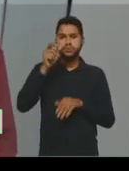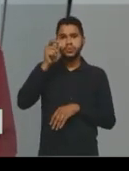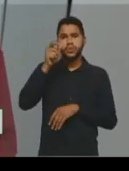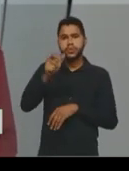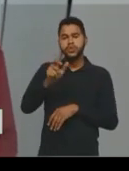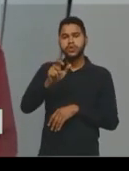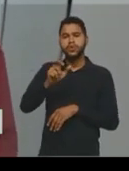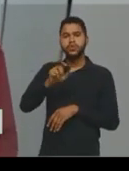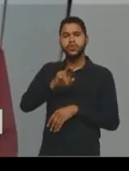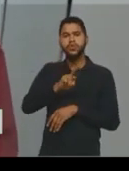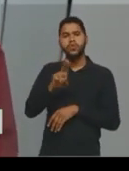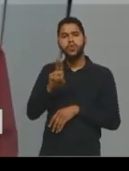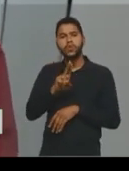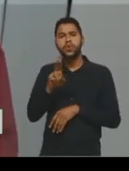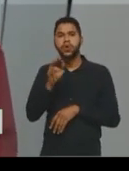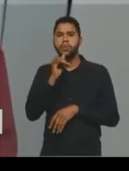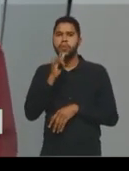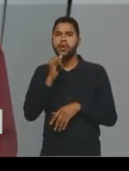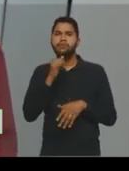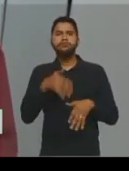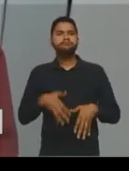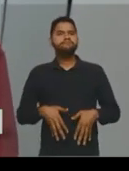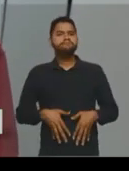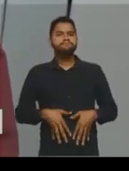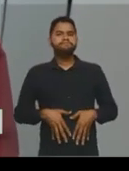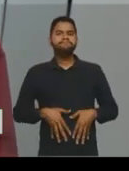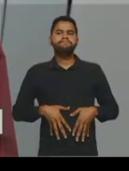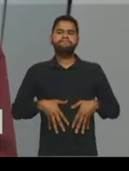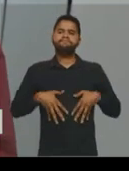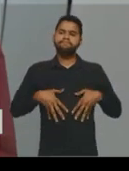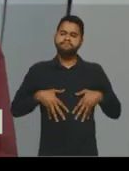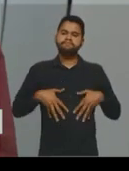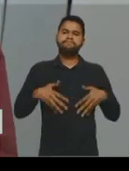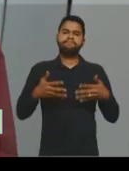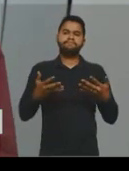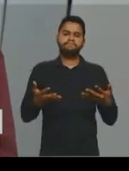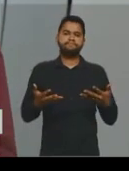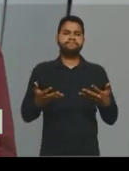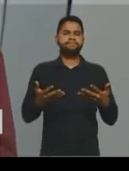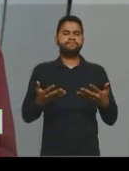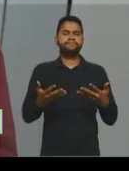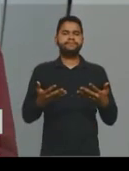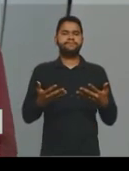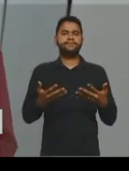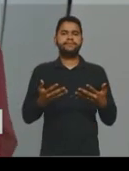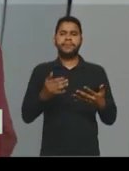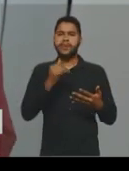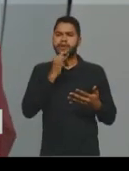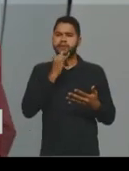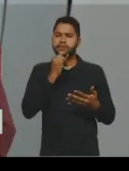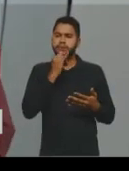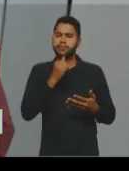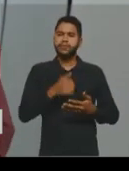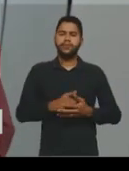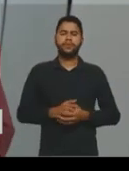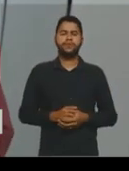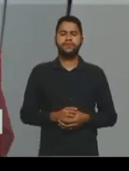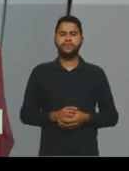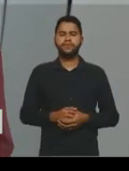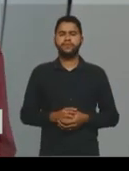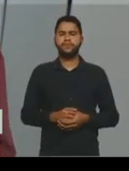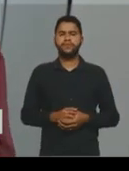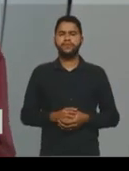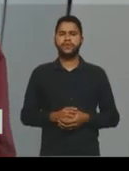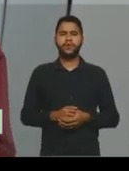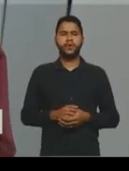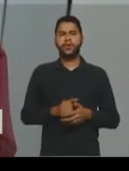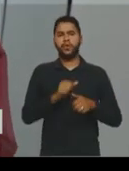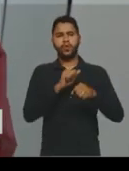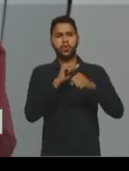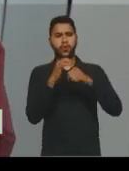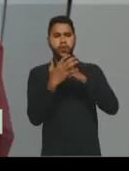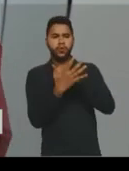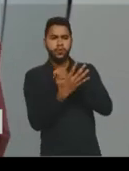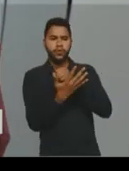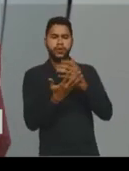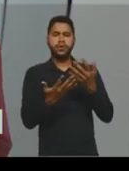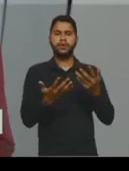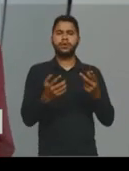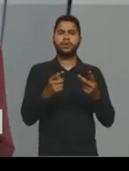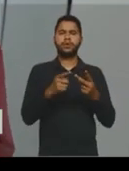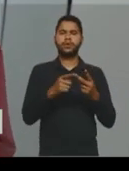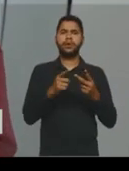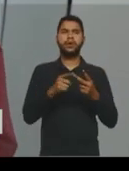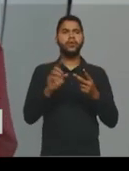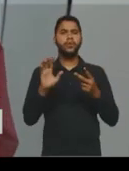nome, temas inspiradores, que é tema que vai inspirar fome no mundo, o Covid, problema